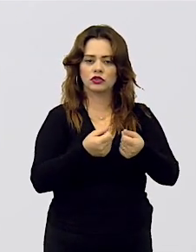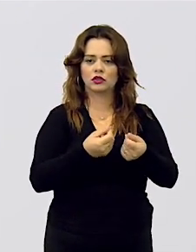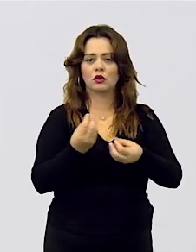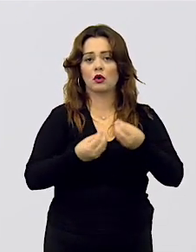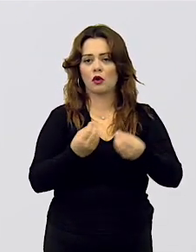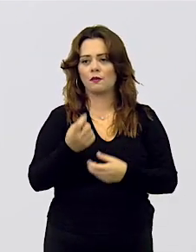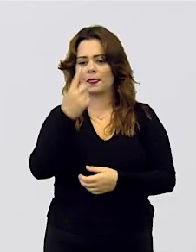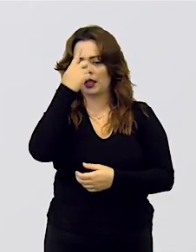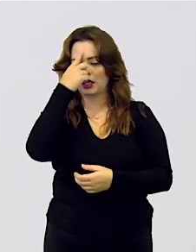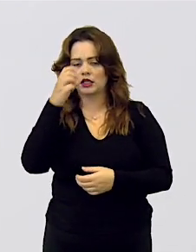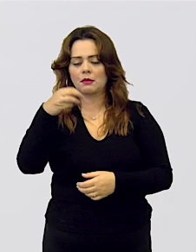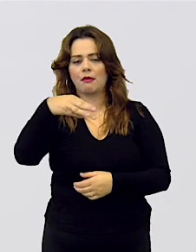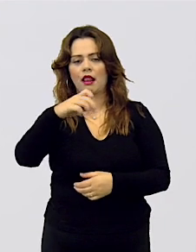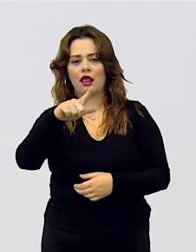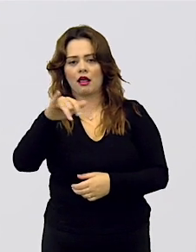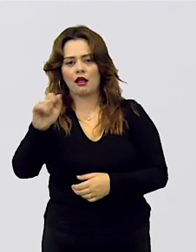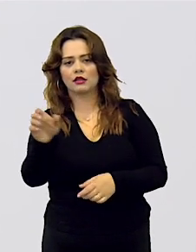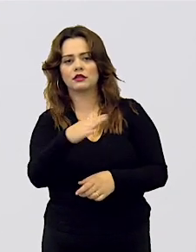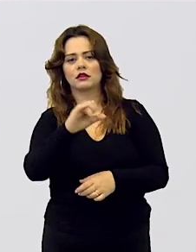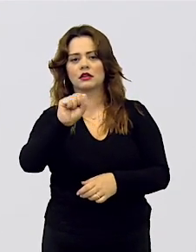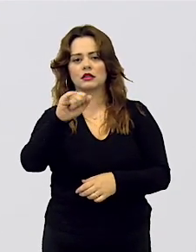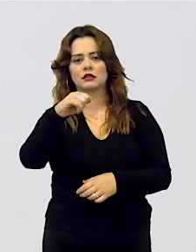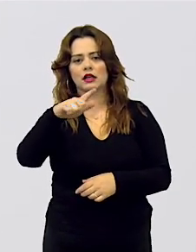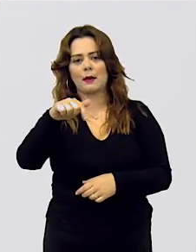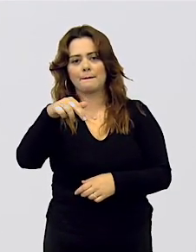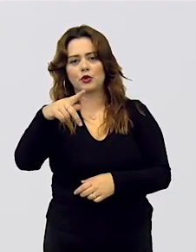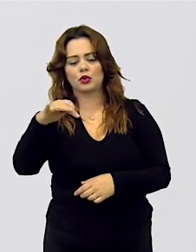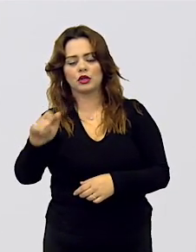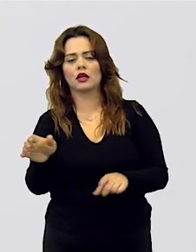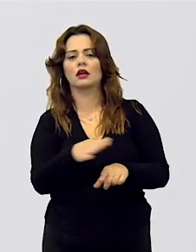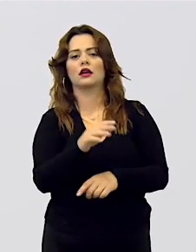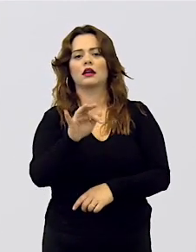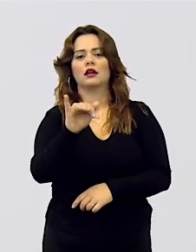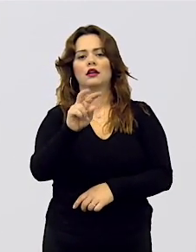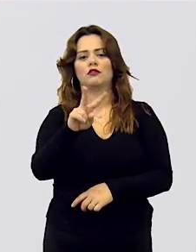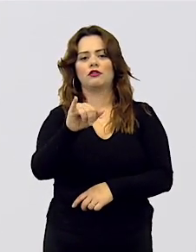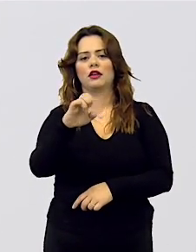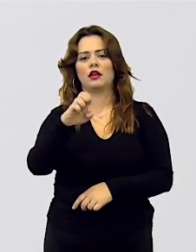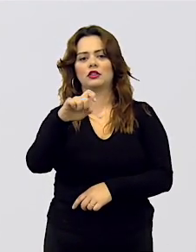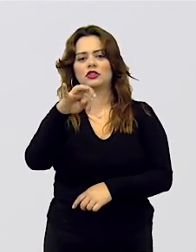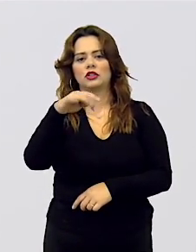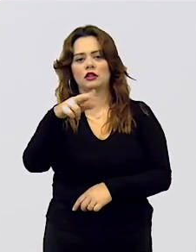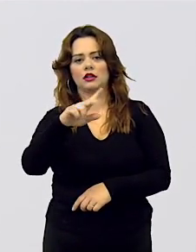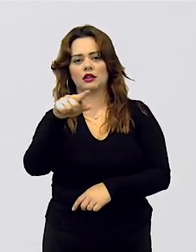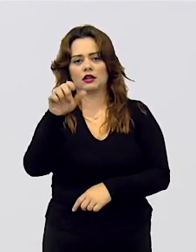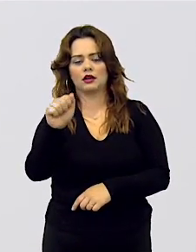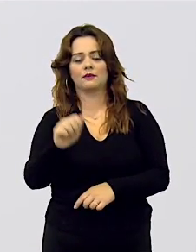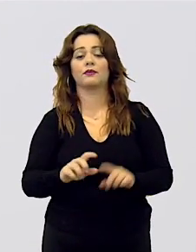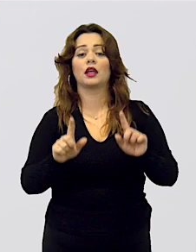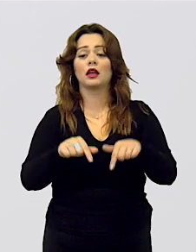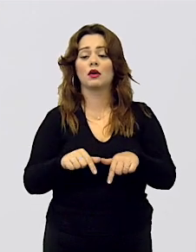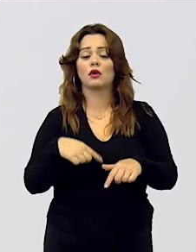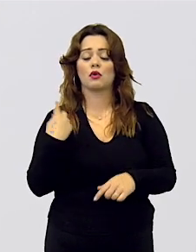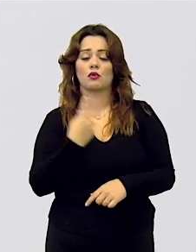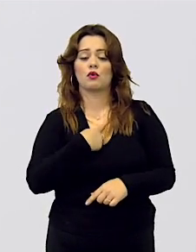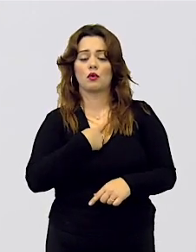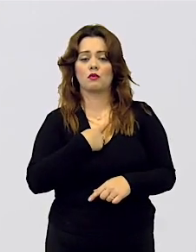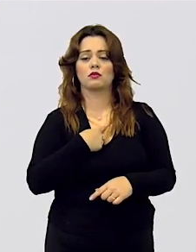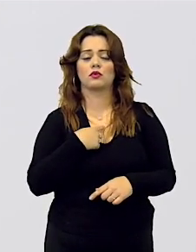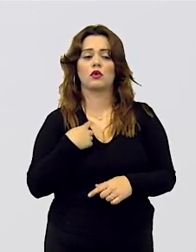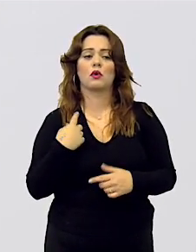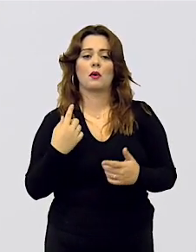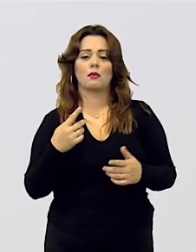por exemplo na Indonésia na Malásia em Singapura como o maior país latino-americano e